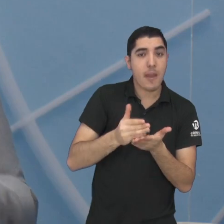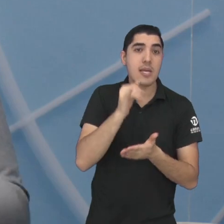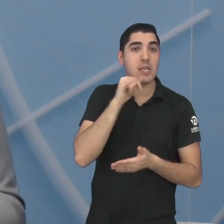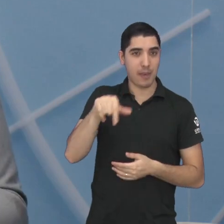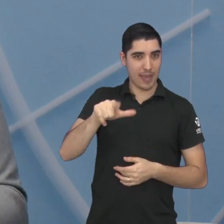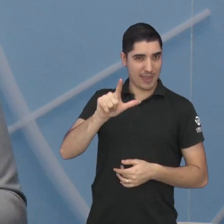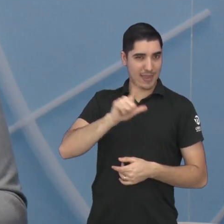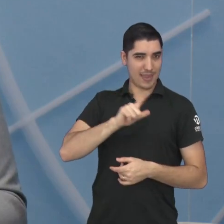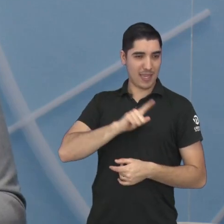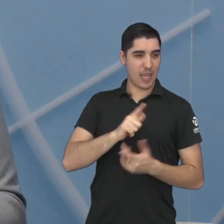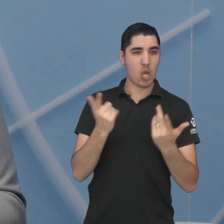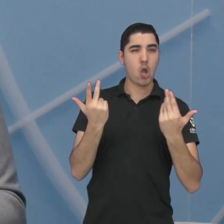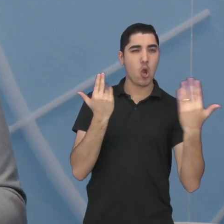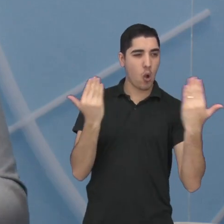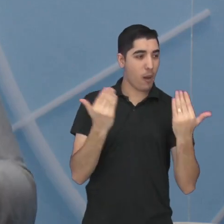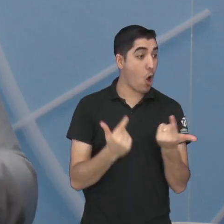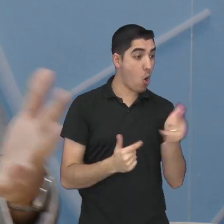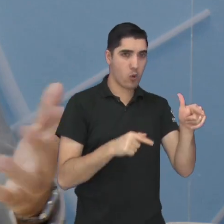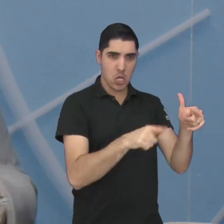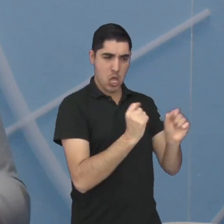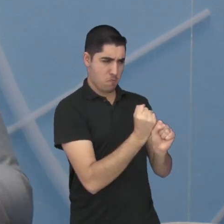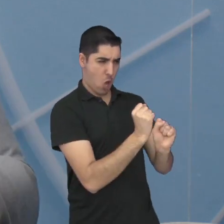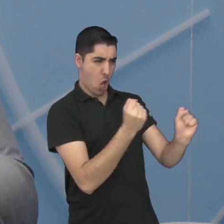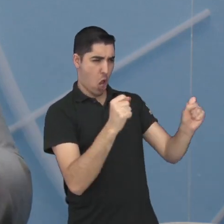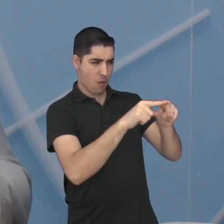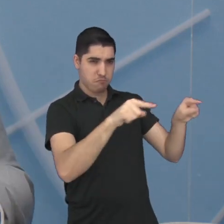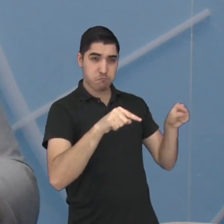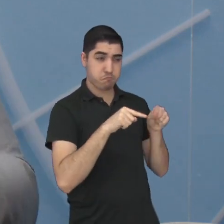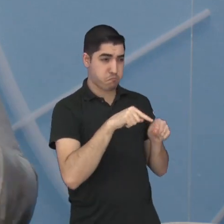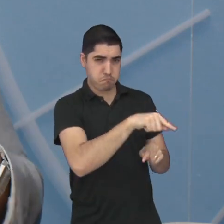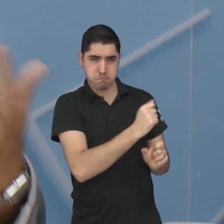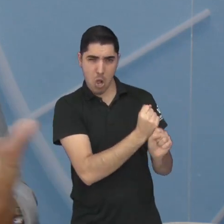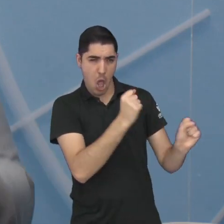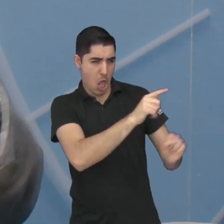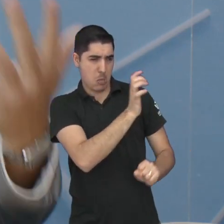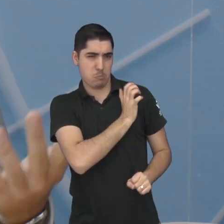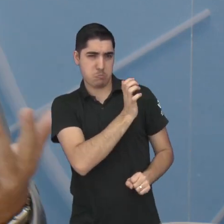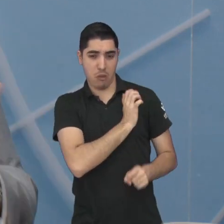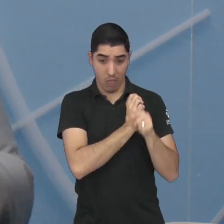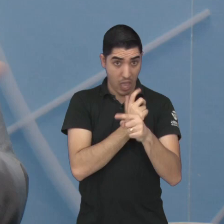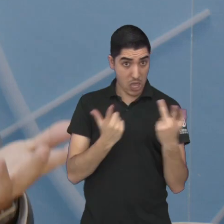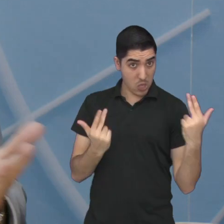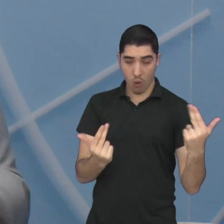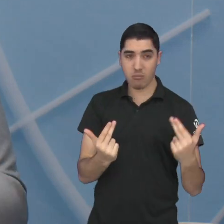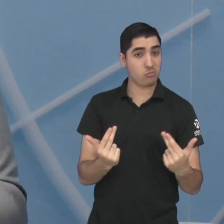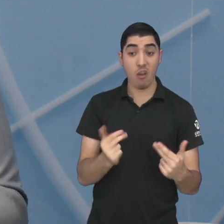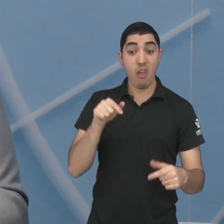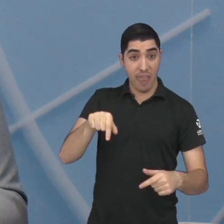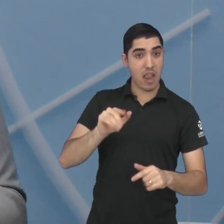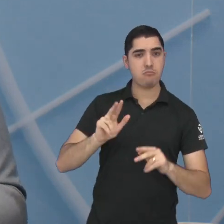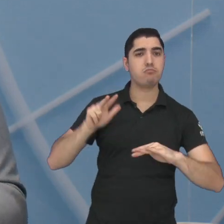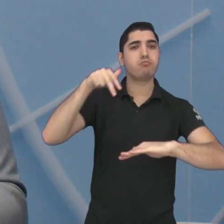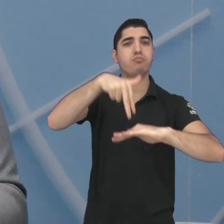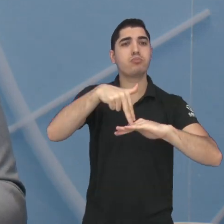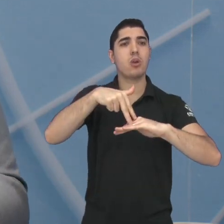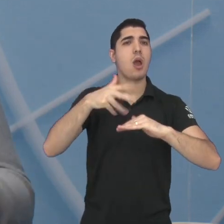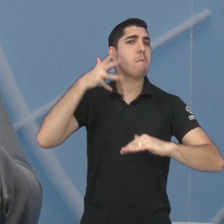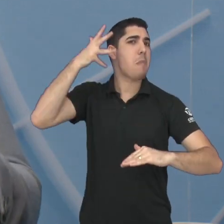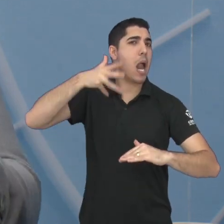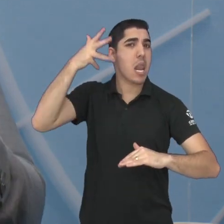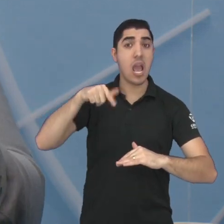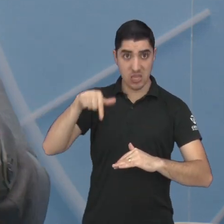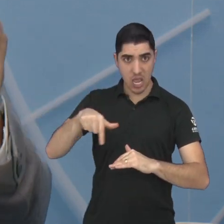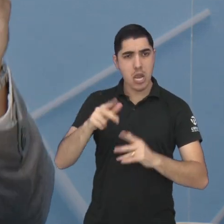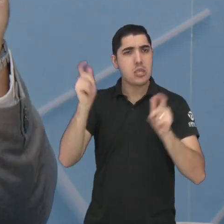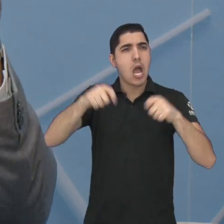que o grande empresário tem. Ele não ganha, por exemplo, a relevância no debate do Congresso que o agronegócio tem. Eu acho que o